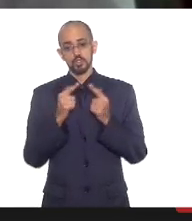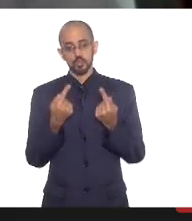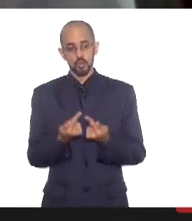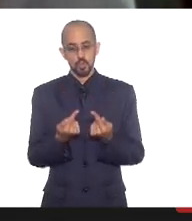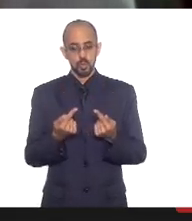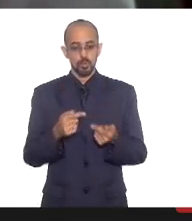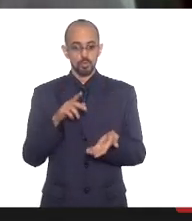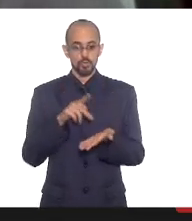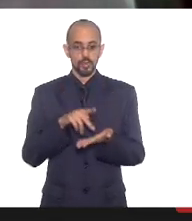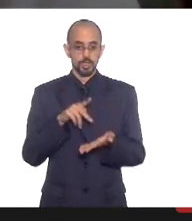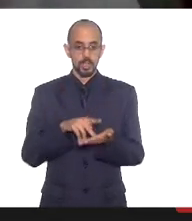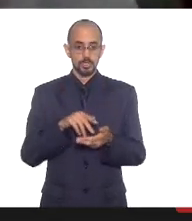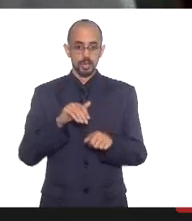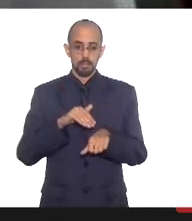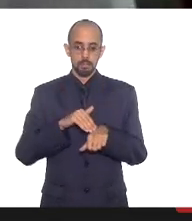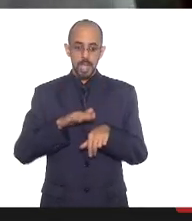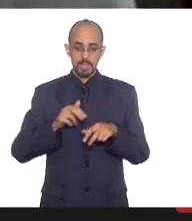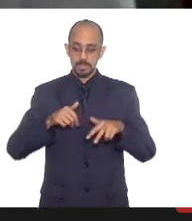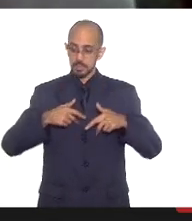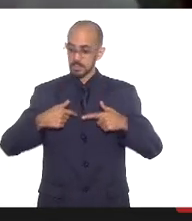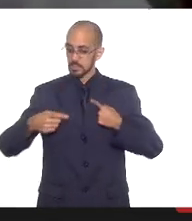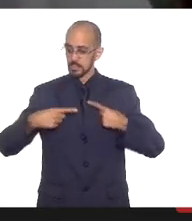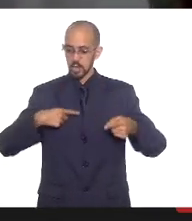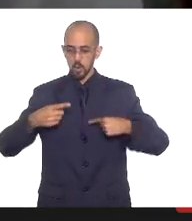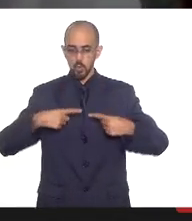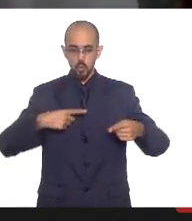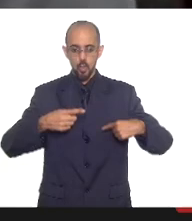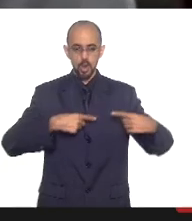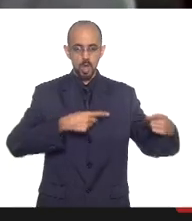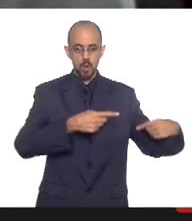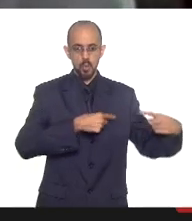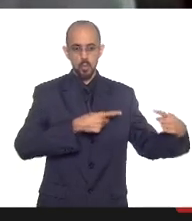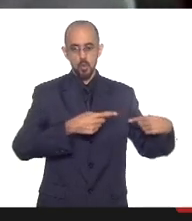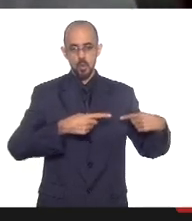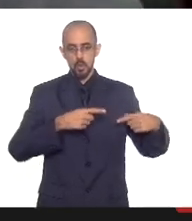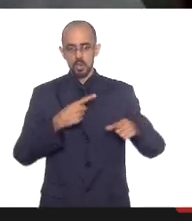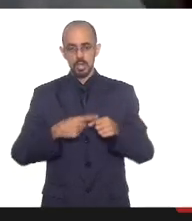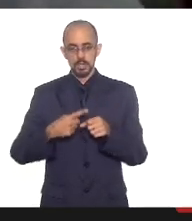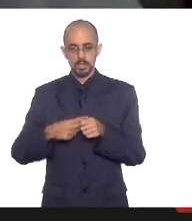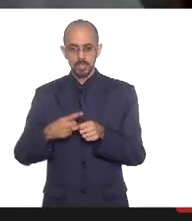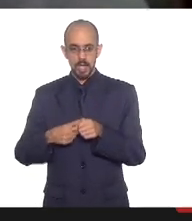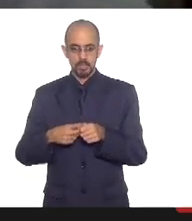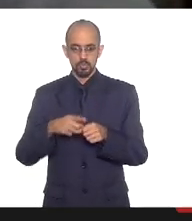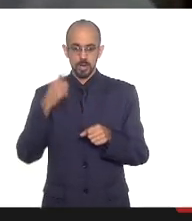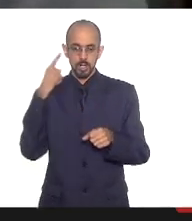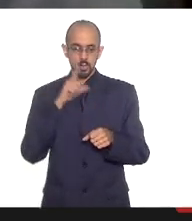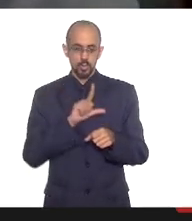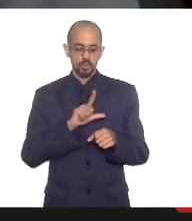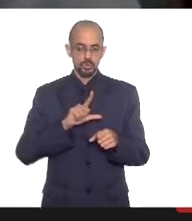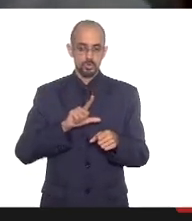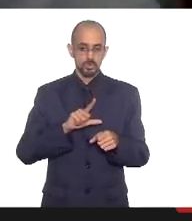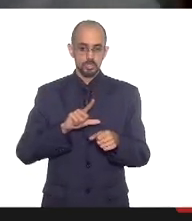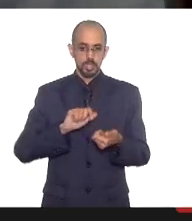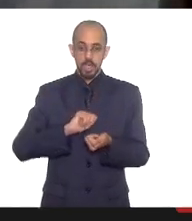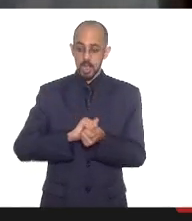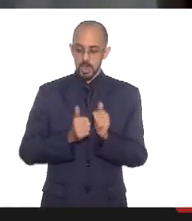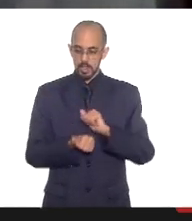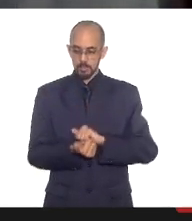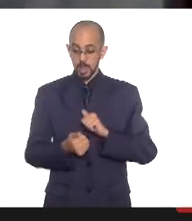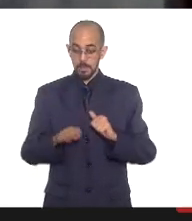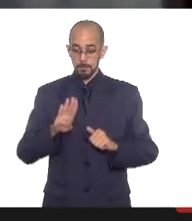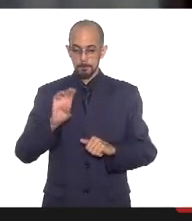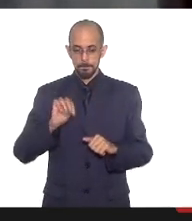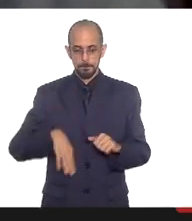grupos que mais círculo para que a cidade de uma forma geral possa tá funcionar de uma maneira adequada mesmo